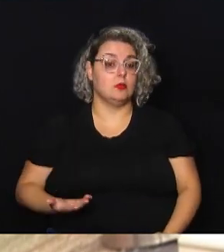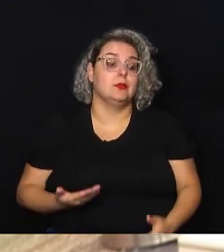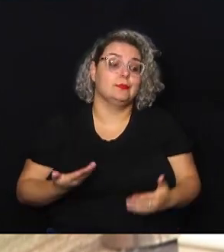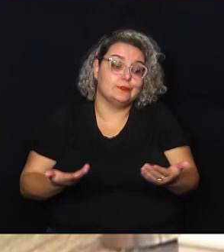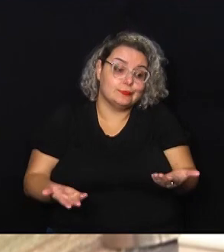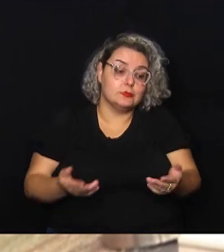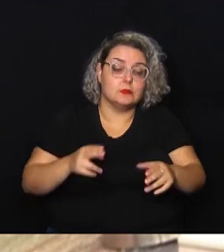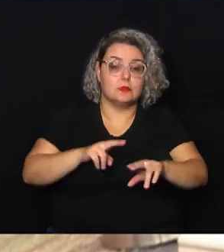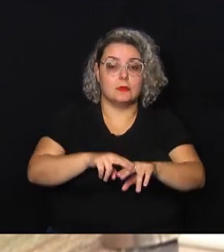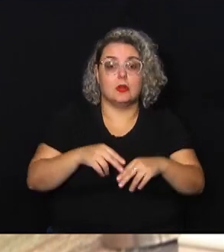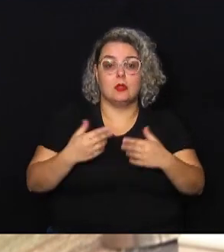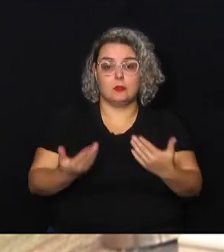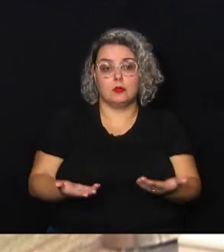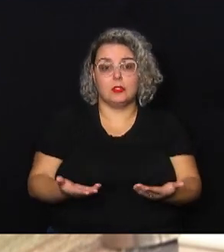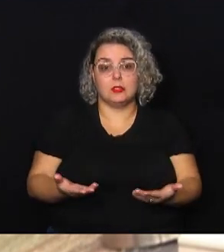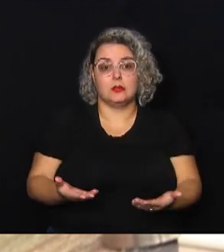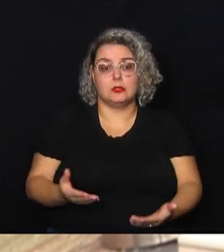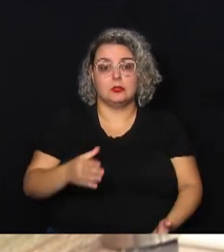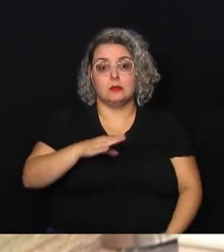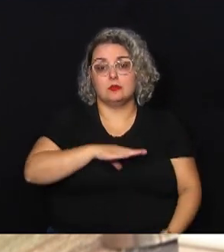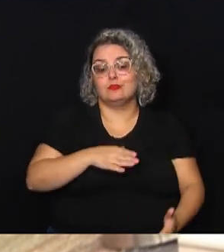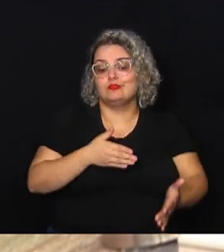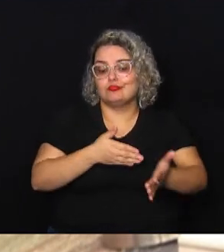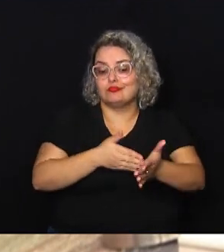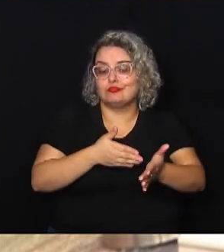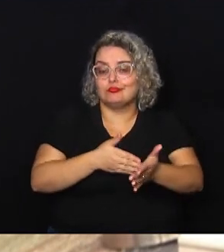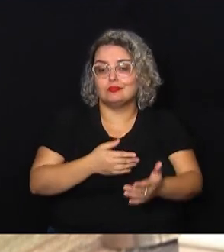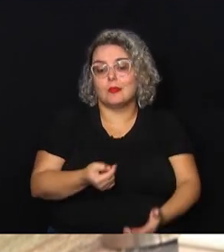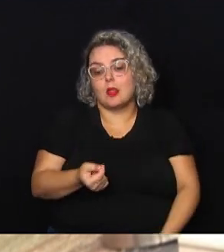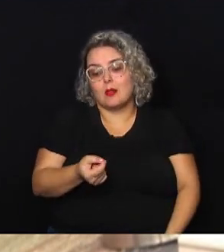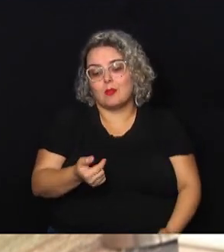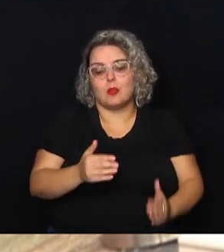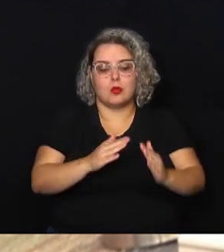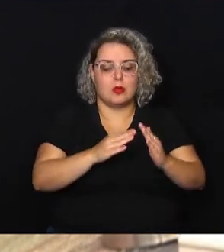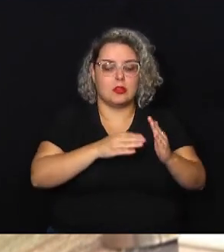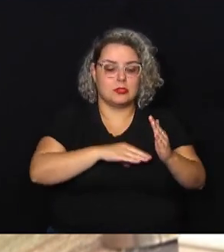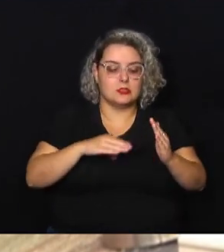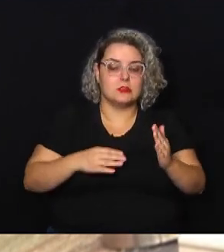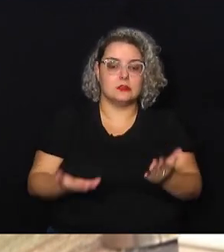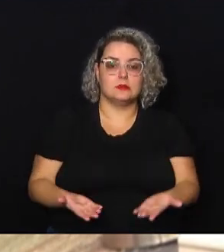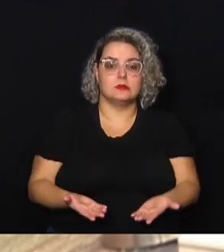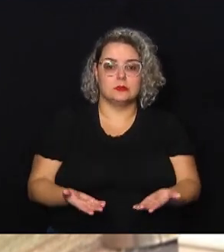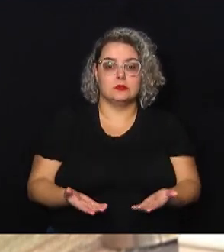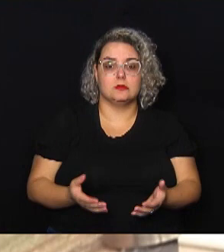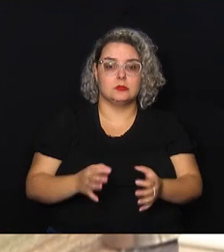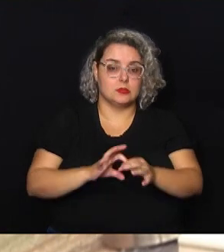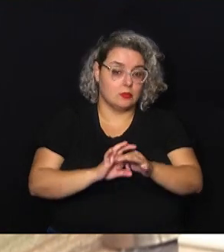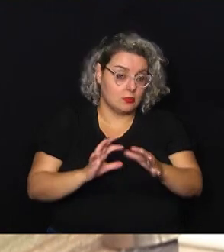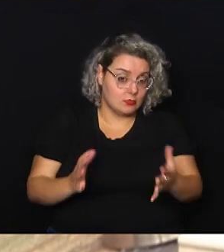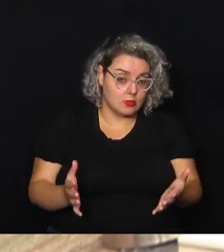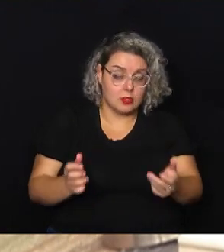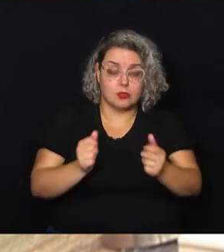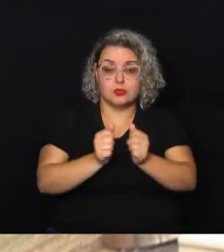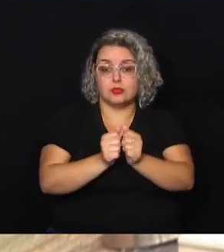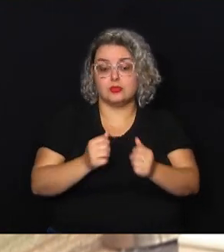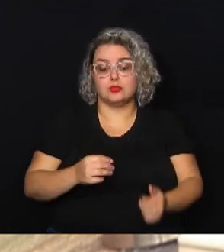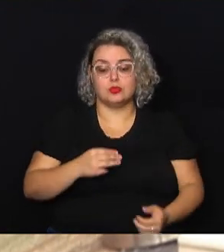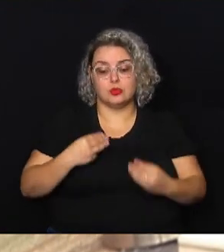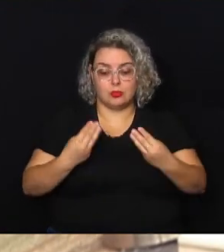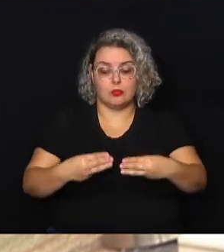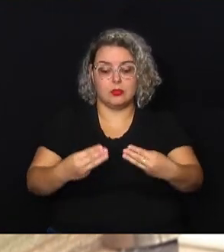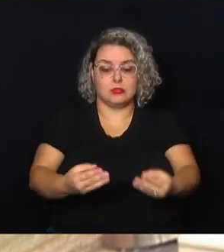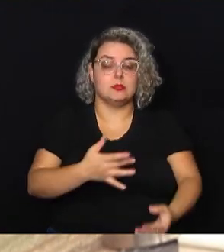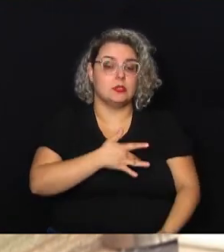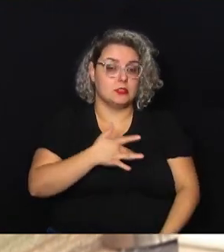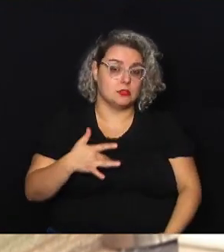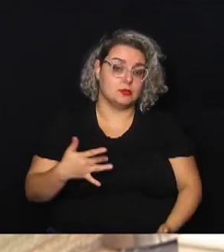portanto o município fica limitado a poucas clínicas né que estão credenciadas junto ao Ministério da Saúde e